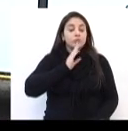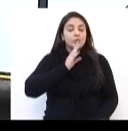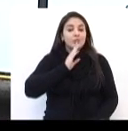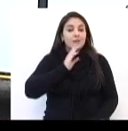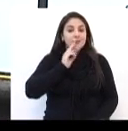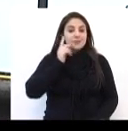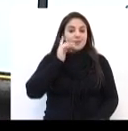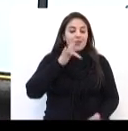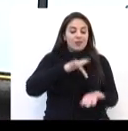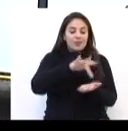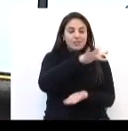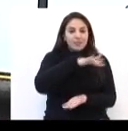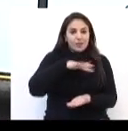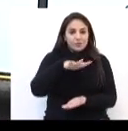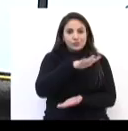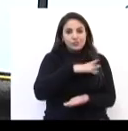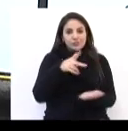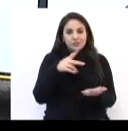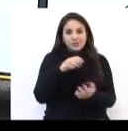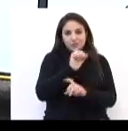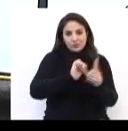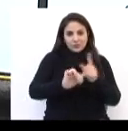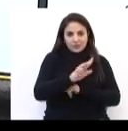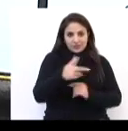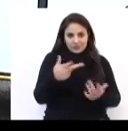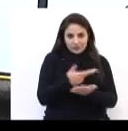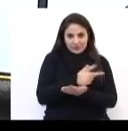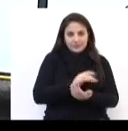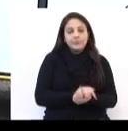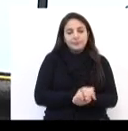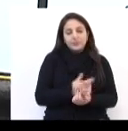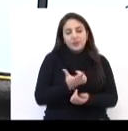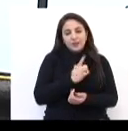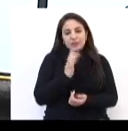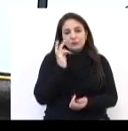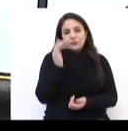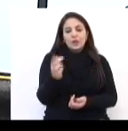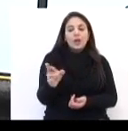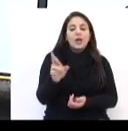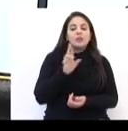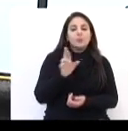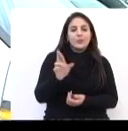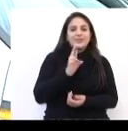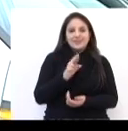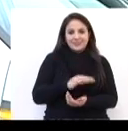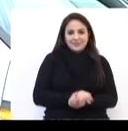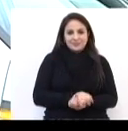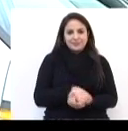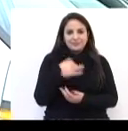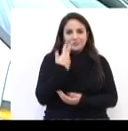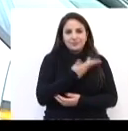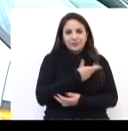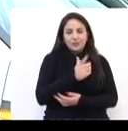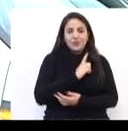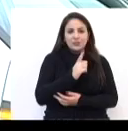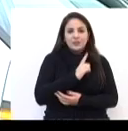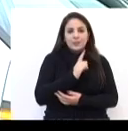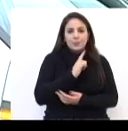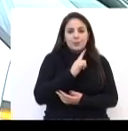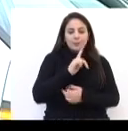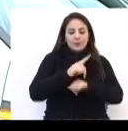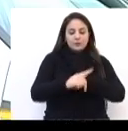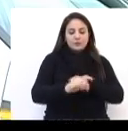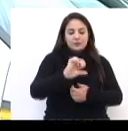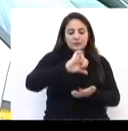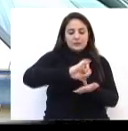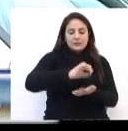da sociedade que está ali, e ele vai dar respostas ao que as pessoas esperam, Nós temos então em Passo Fundo 6 núcleos de